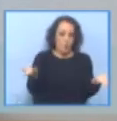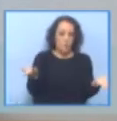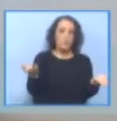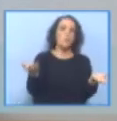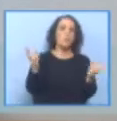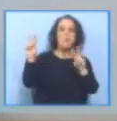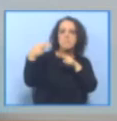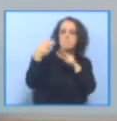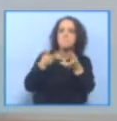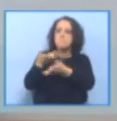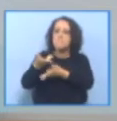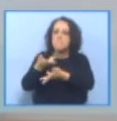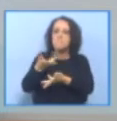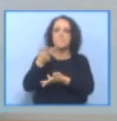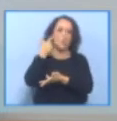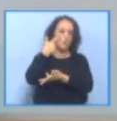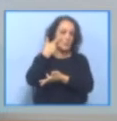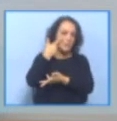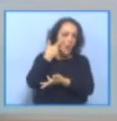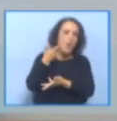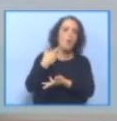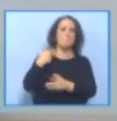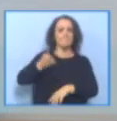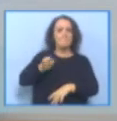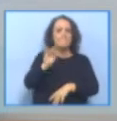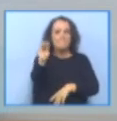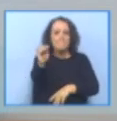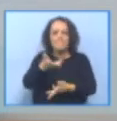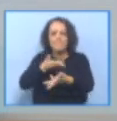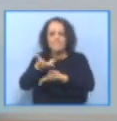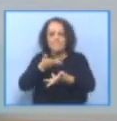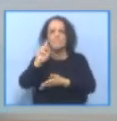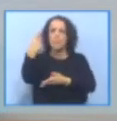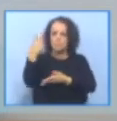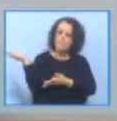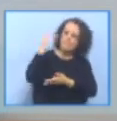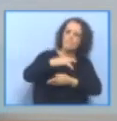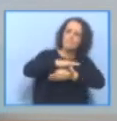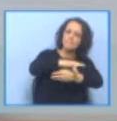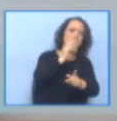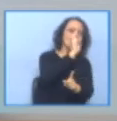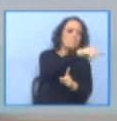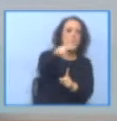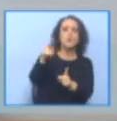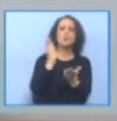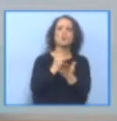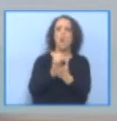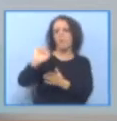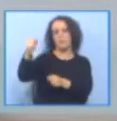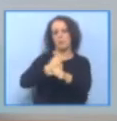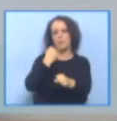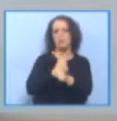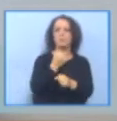a conhecer e fui falar com ele. Entretanto, foi mostrar várias escolas onde eles tinham ação aos